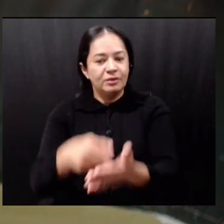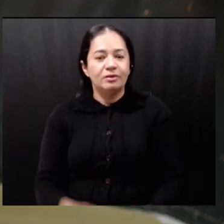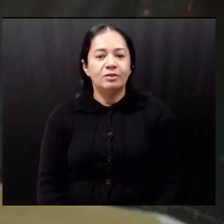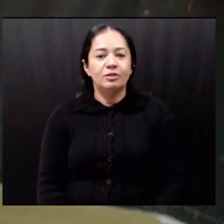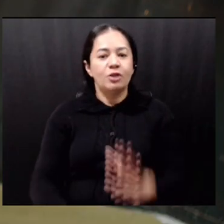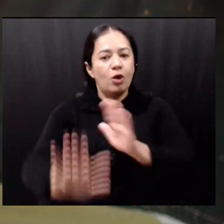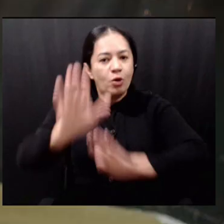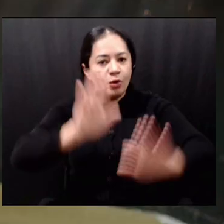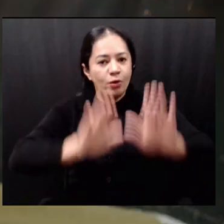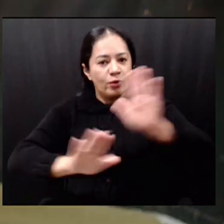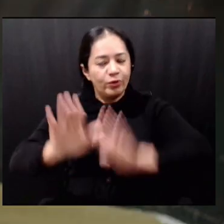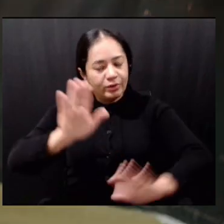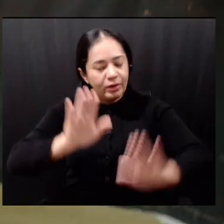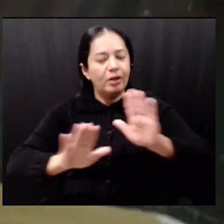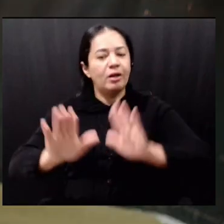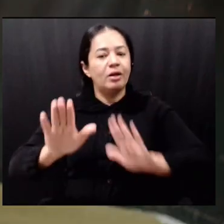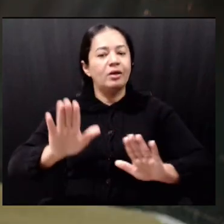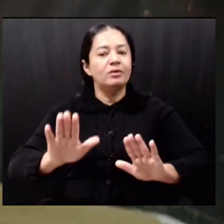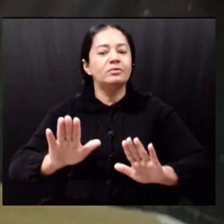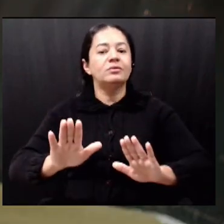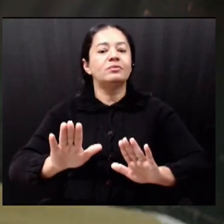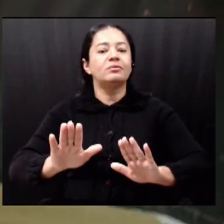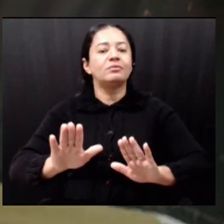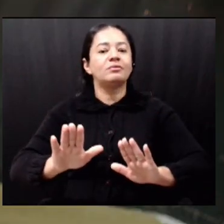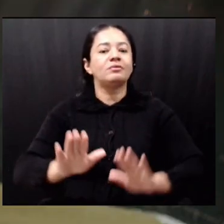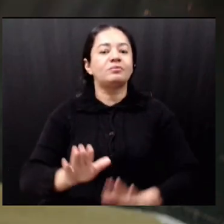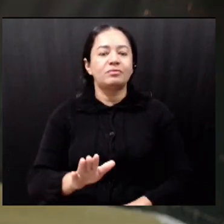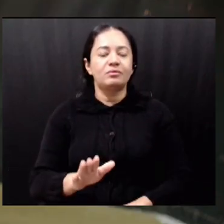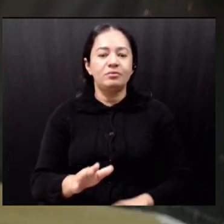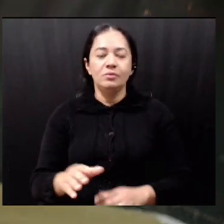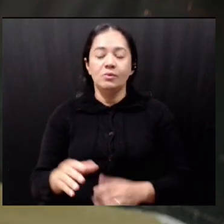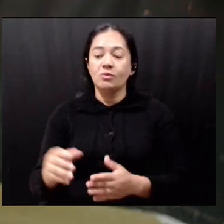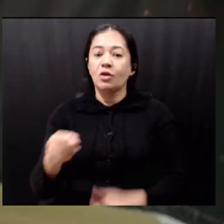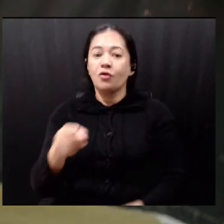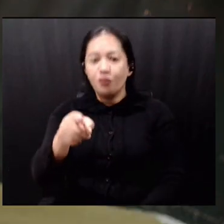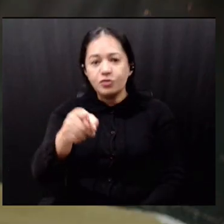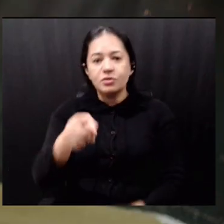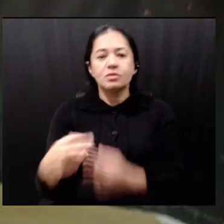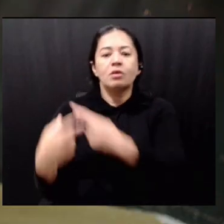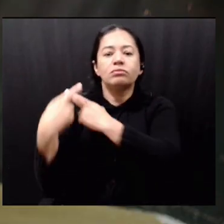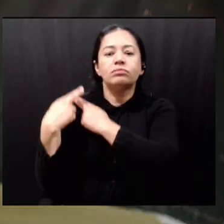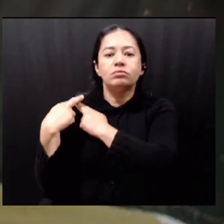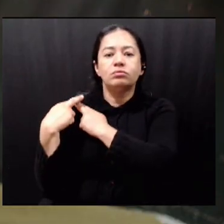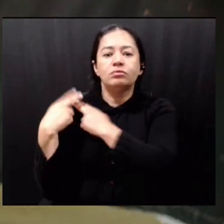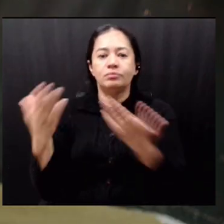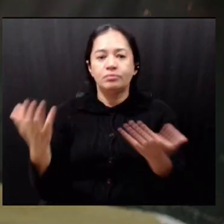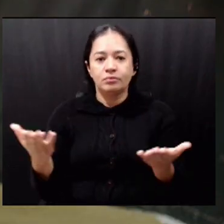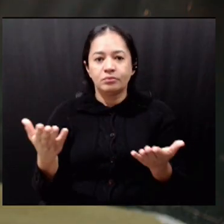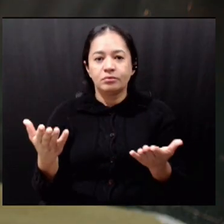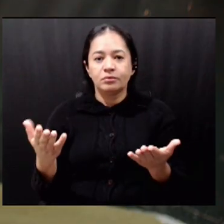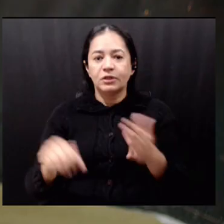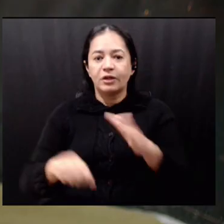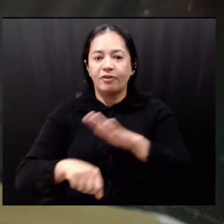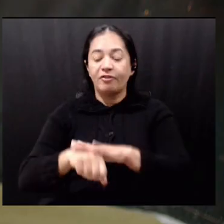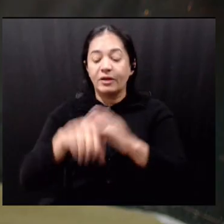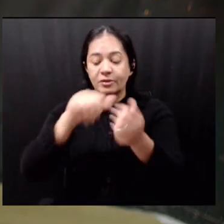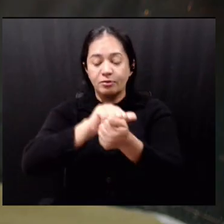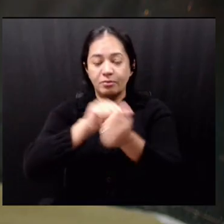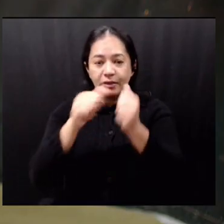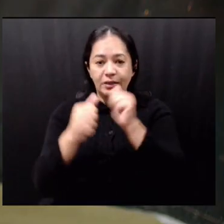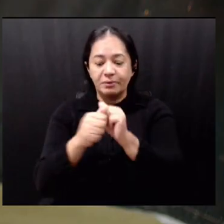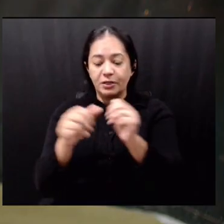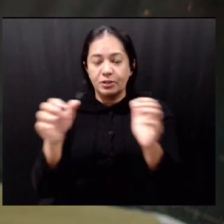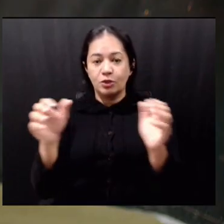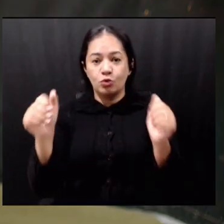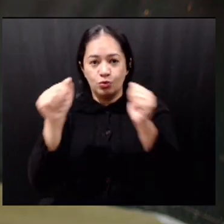cair, né, nessa e traz para você. Você é o responsável. Então, faz uma adaptação com essa criança para que você